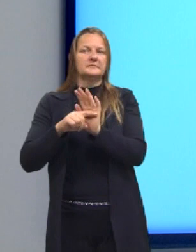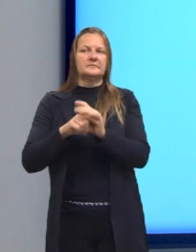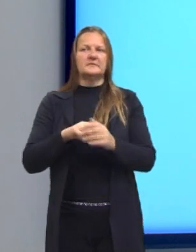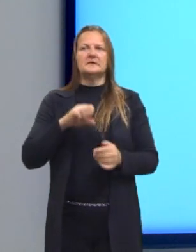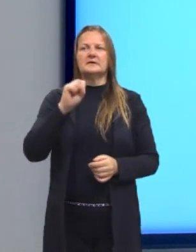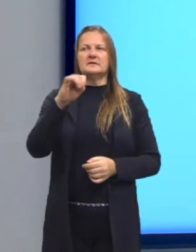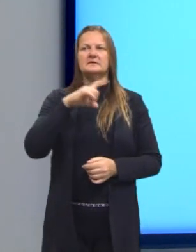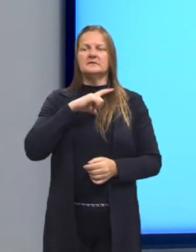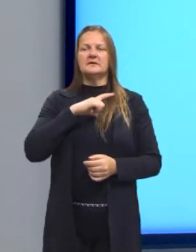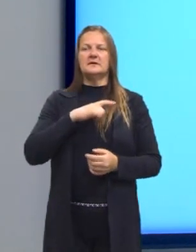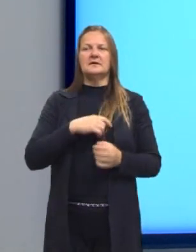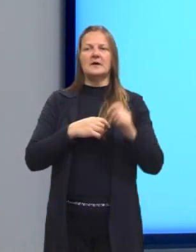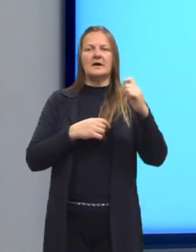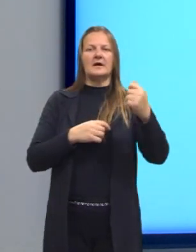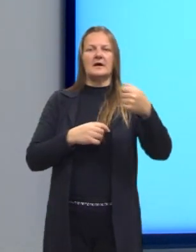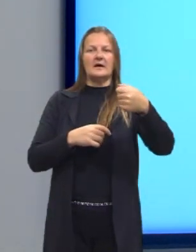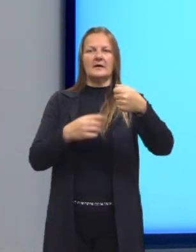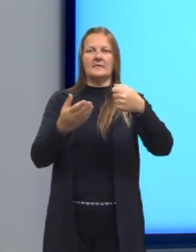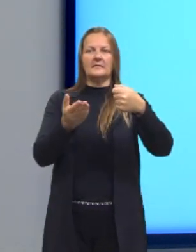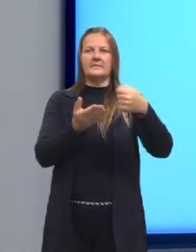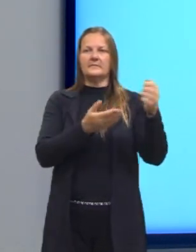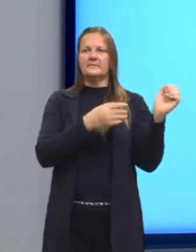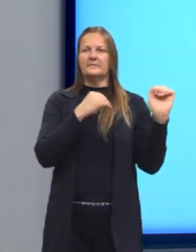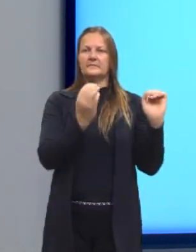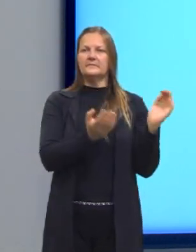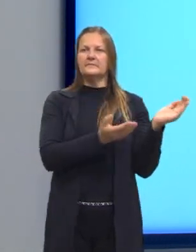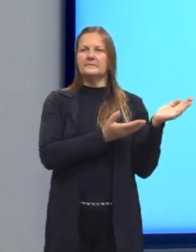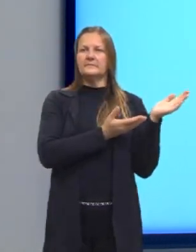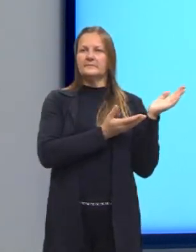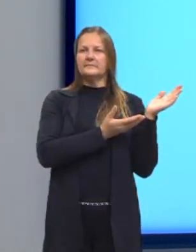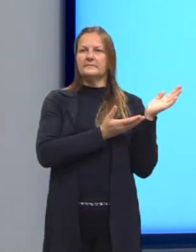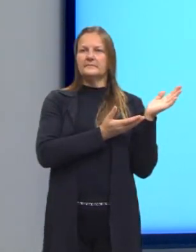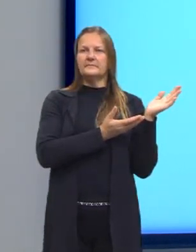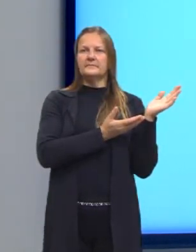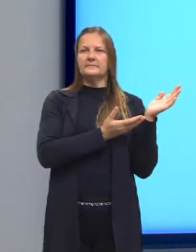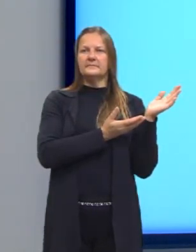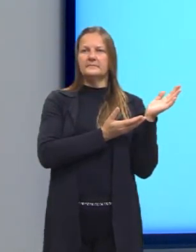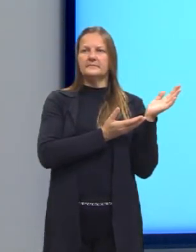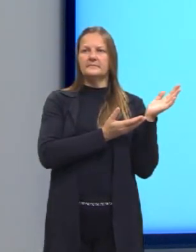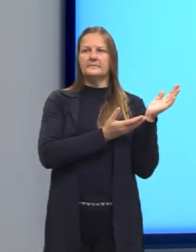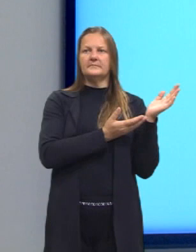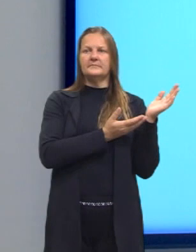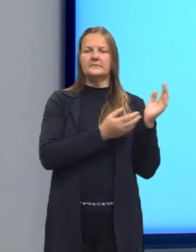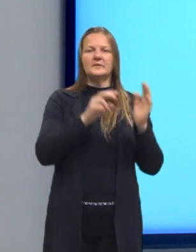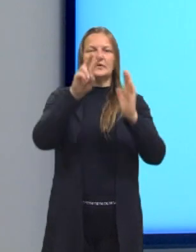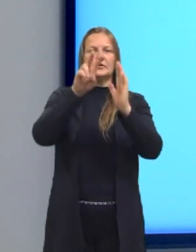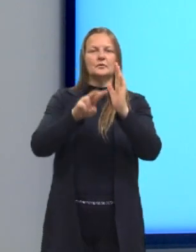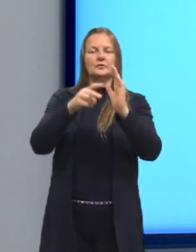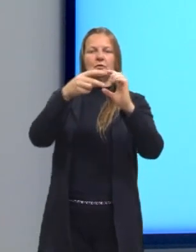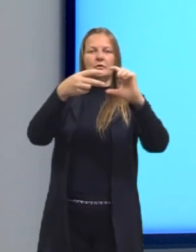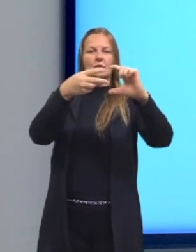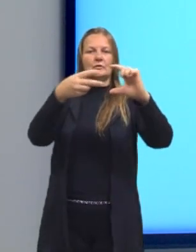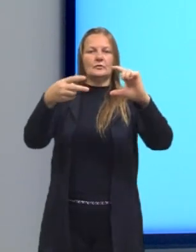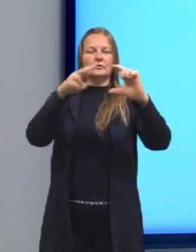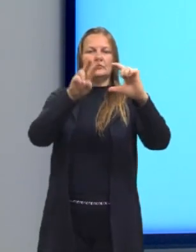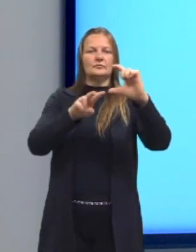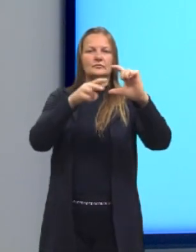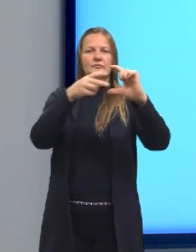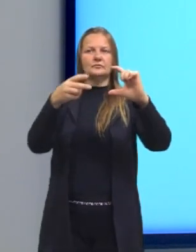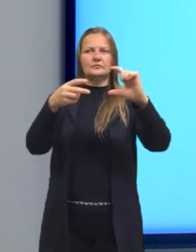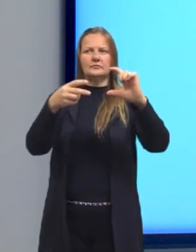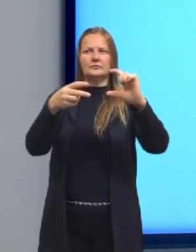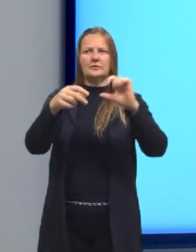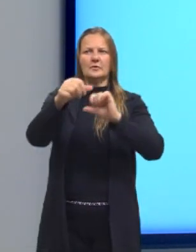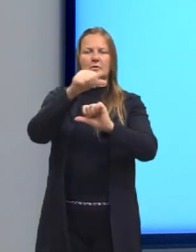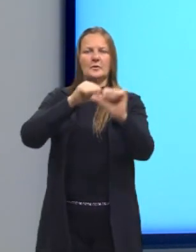teríamos uma matriz A aqui a matriz 2 por 2 A oposta seria menos a então nós simplesmente